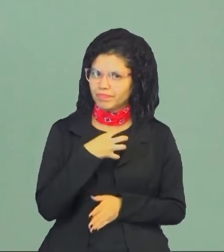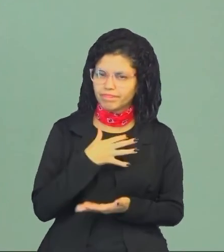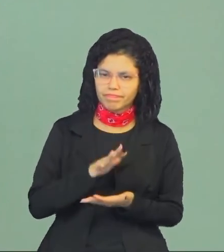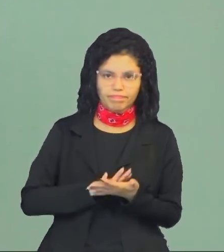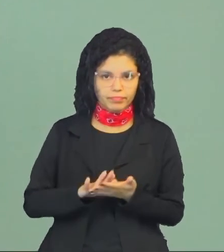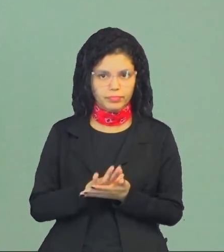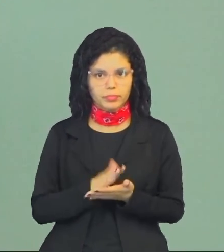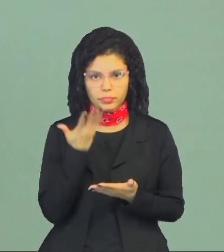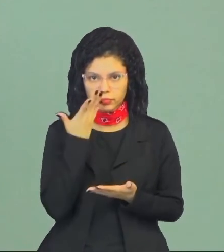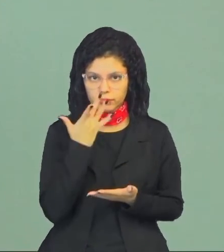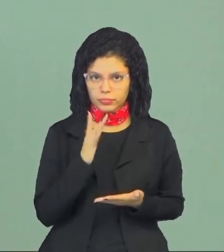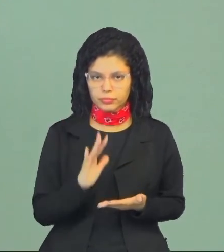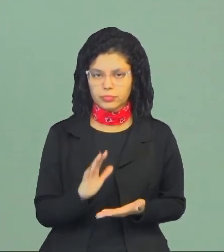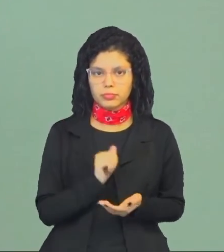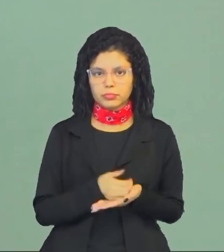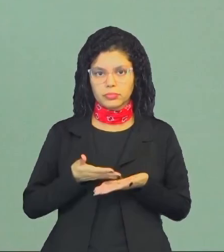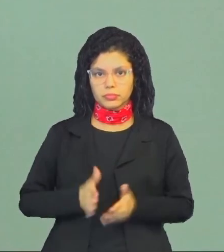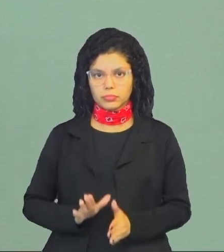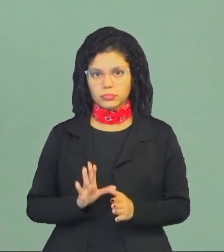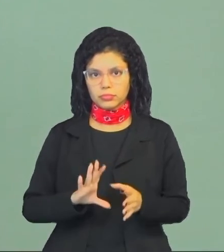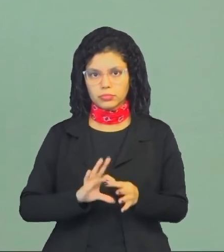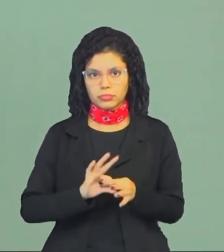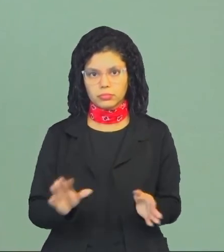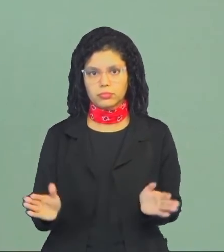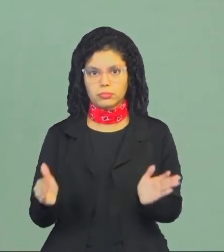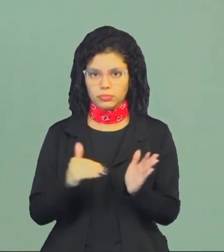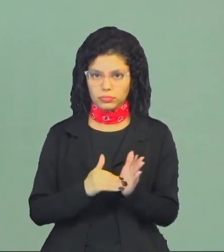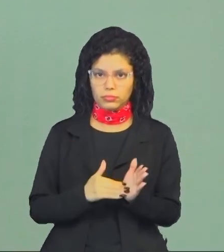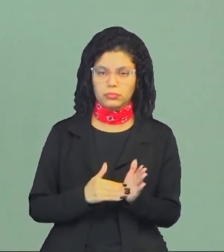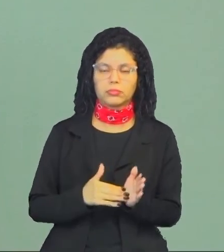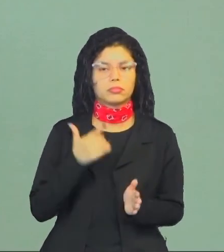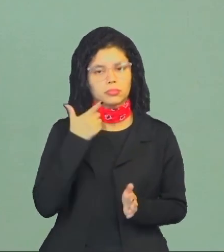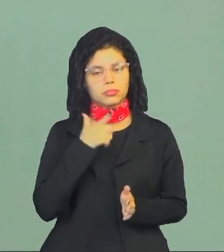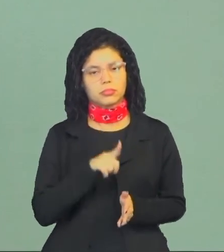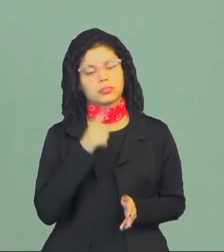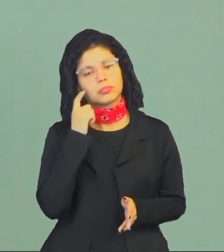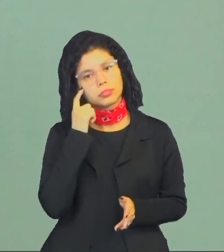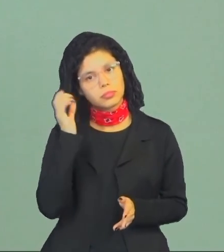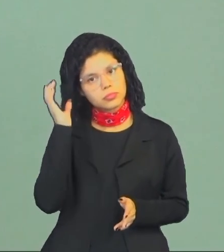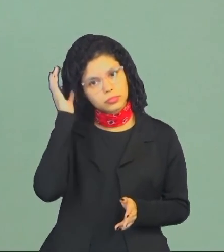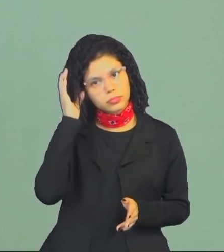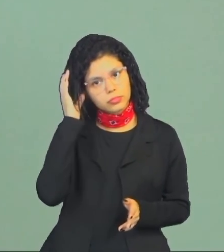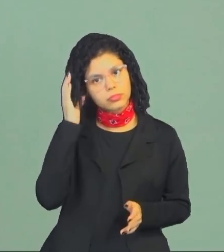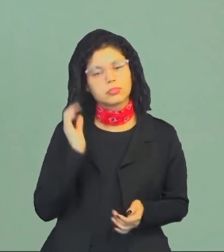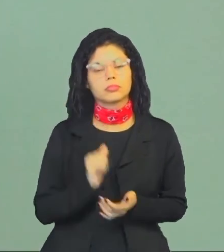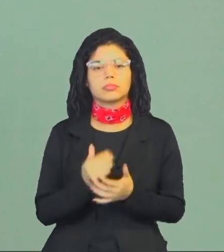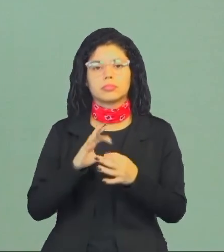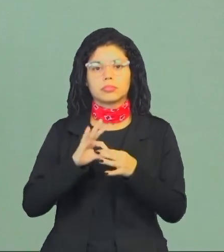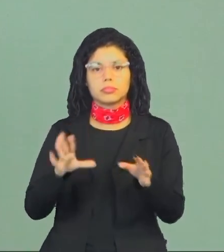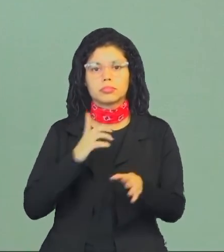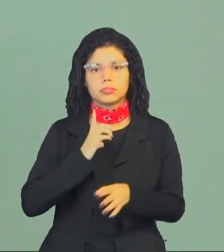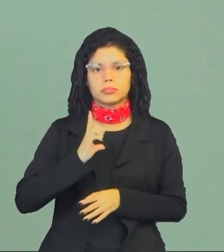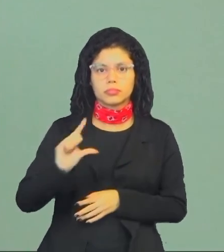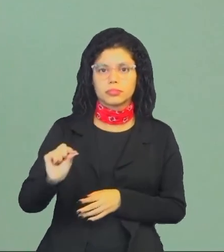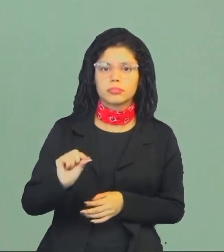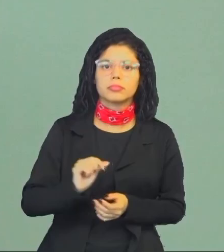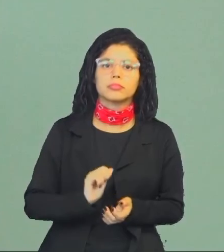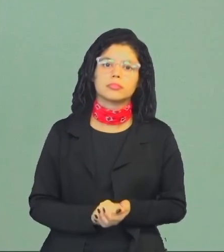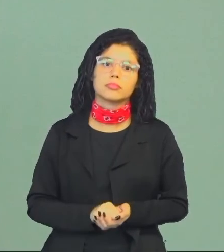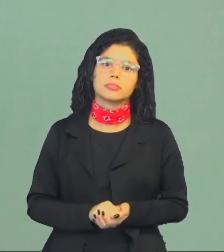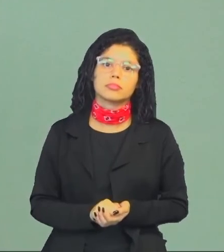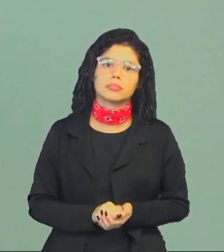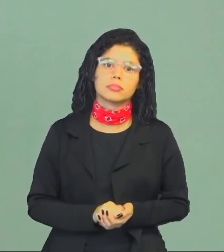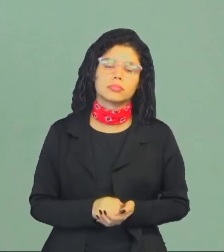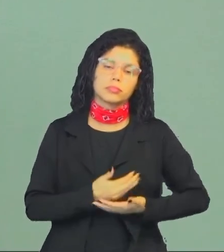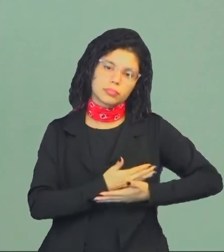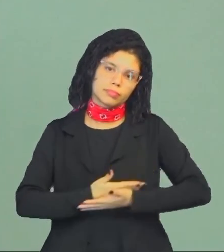né? A criança escravizada nascia livre, mas até que ele tomasse consciência, até que ele se libertasse ali, até que ele saísse ali da barra da saia